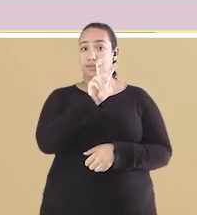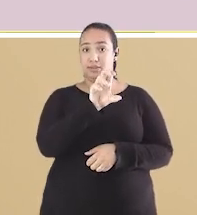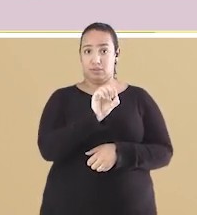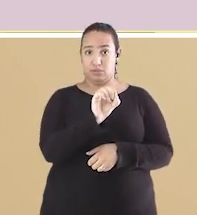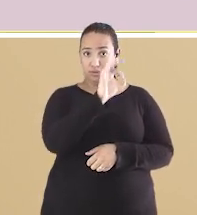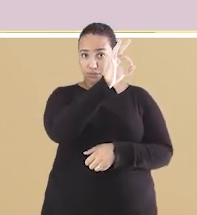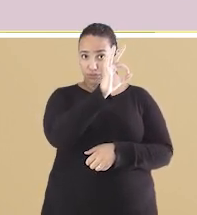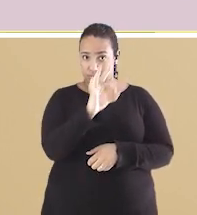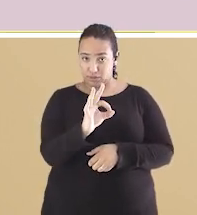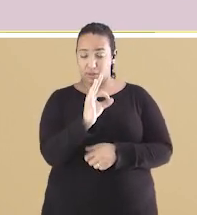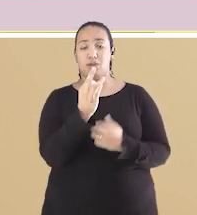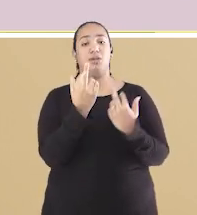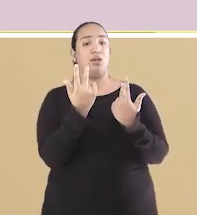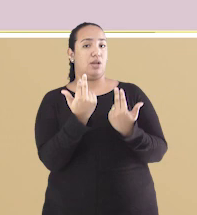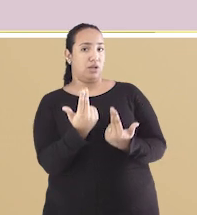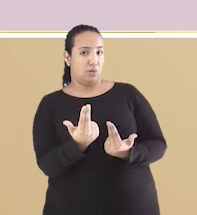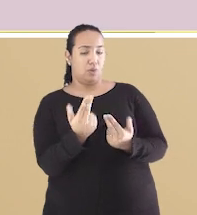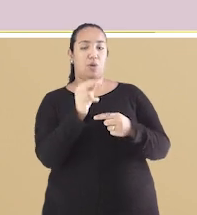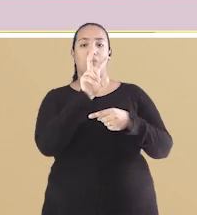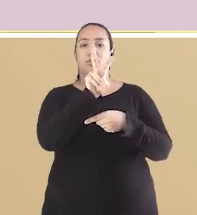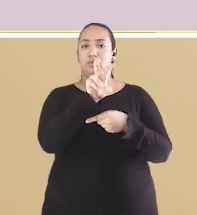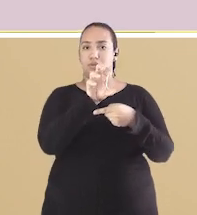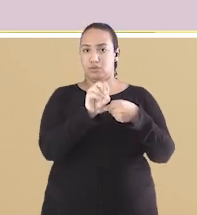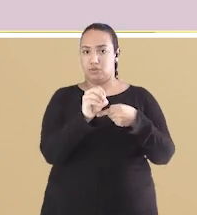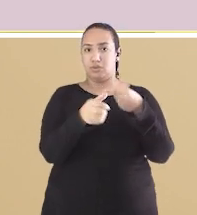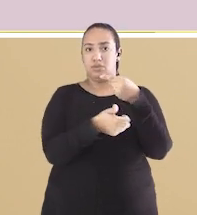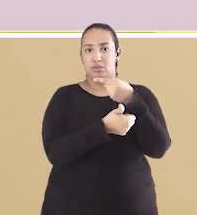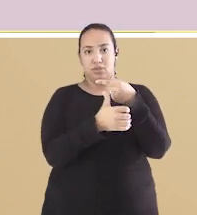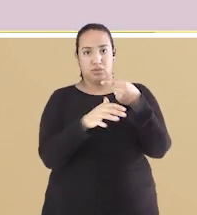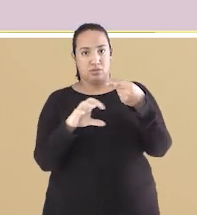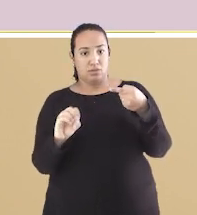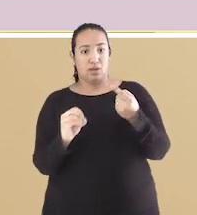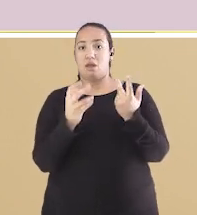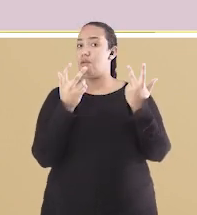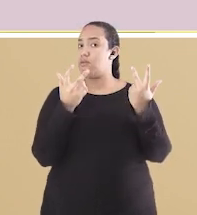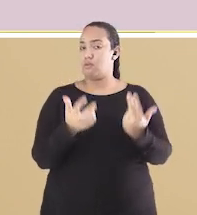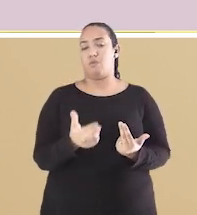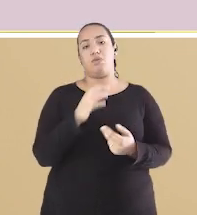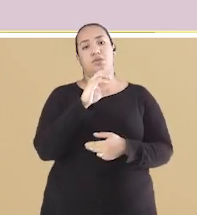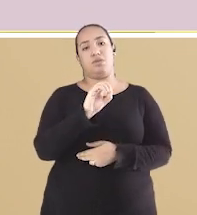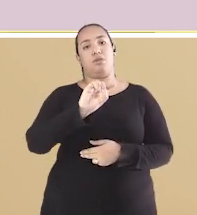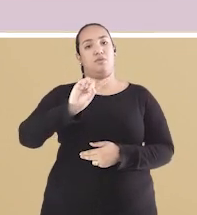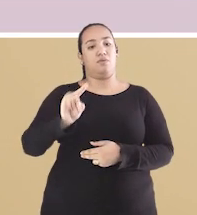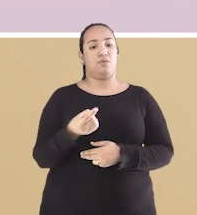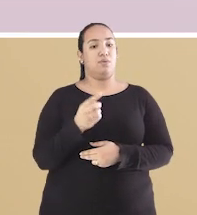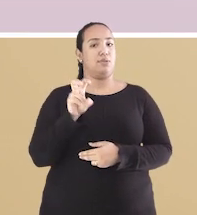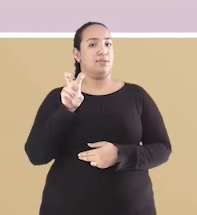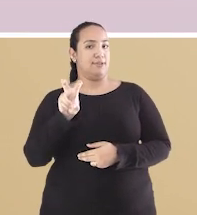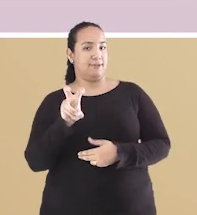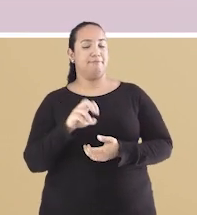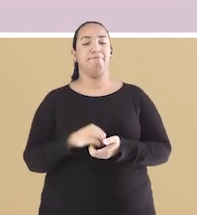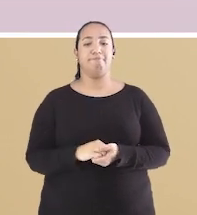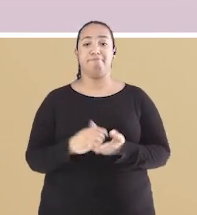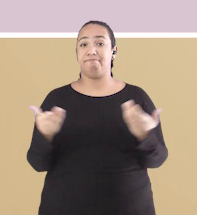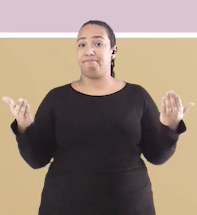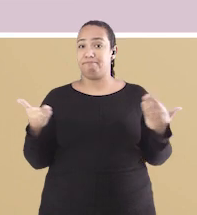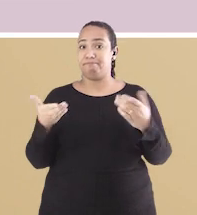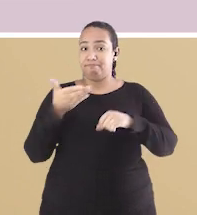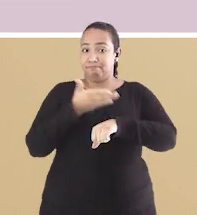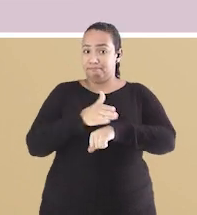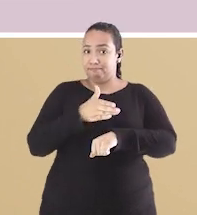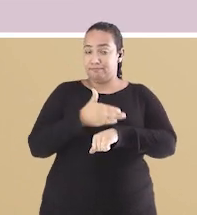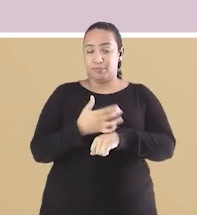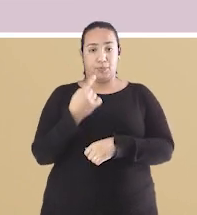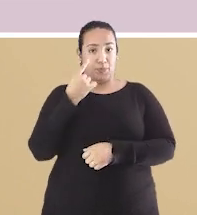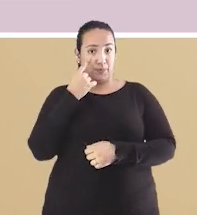50% é igual a 50 sobre 100, que é igual a 0,5, ok? Vamos praticar?